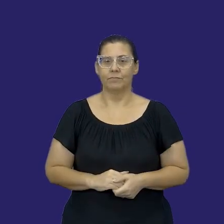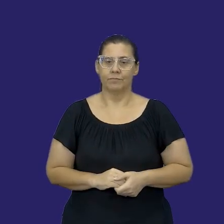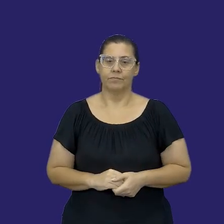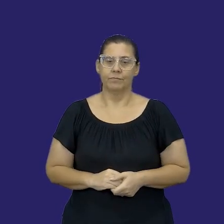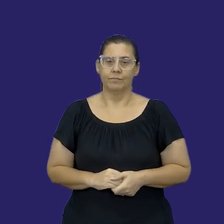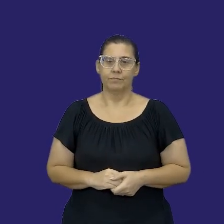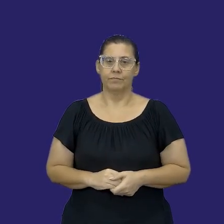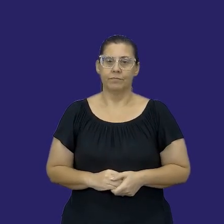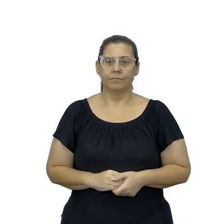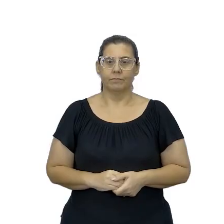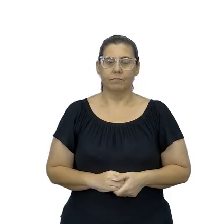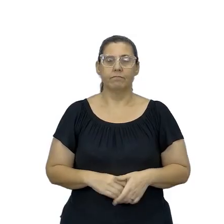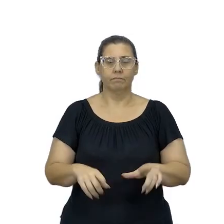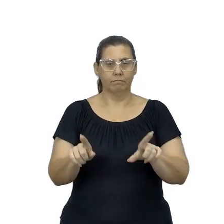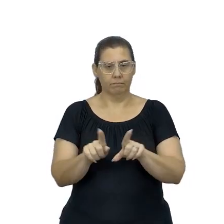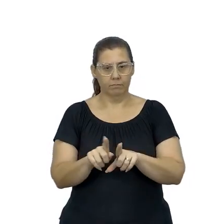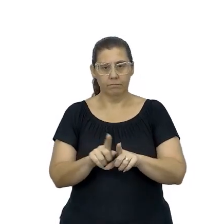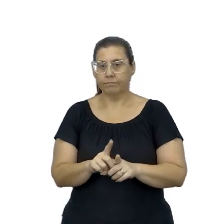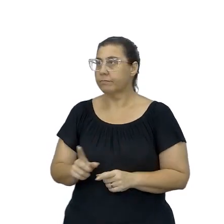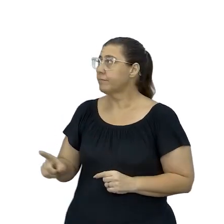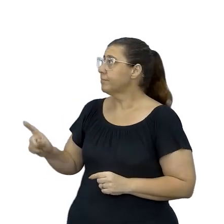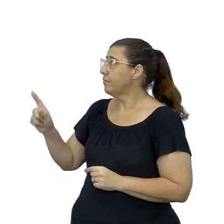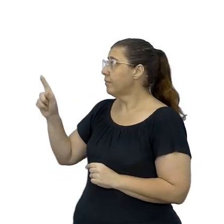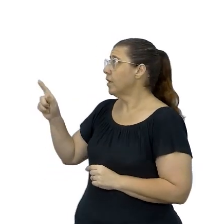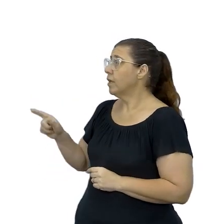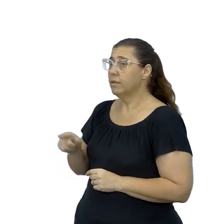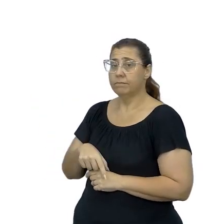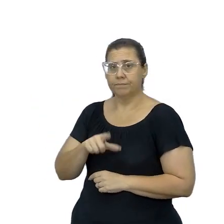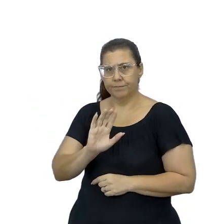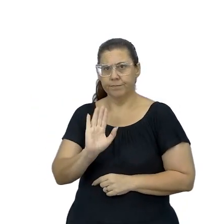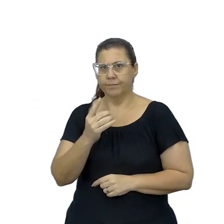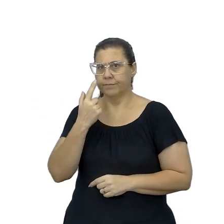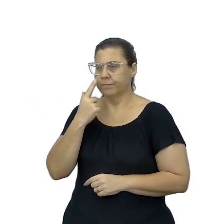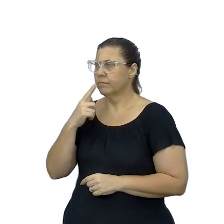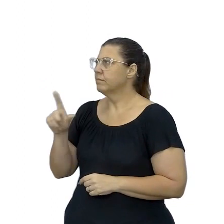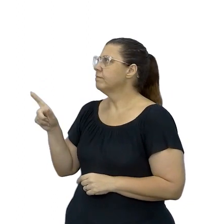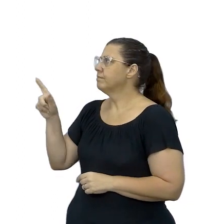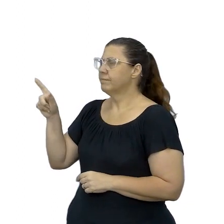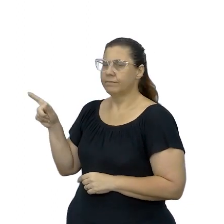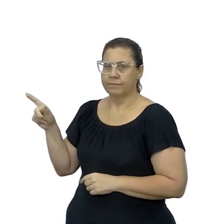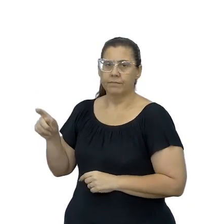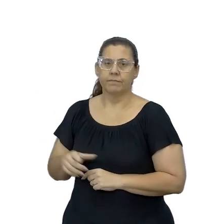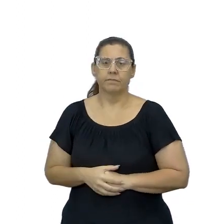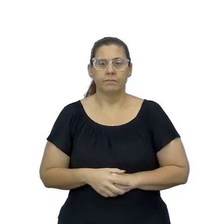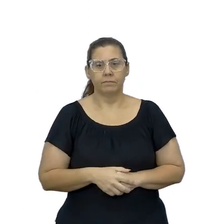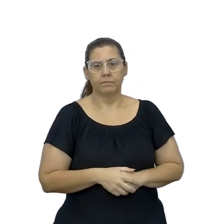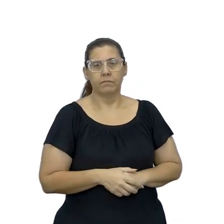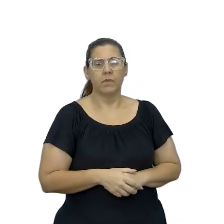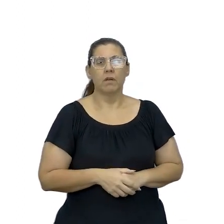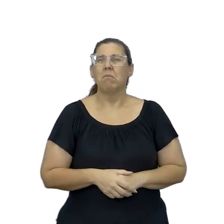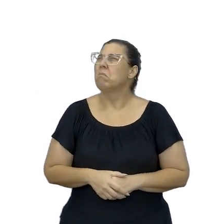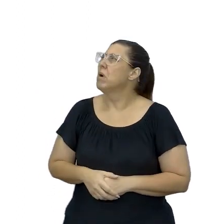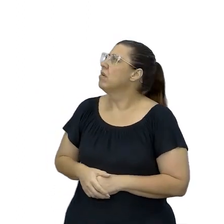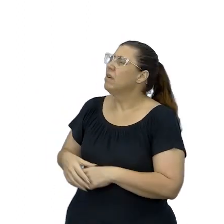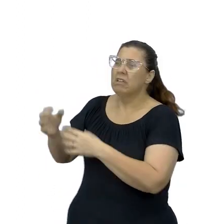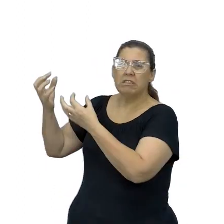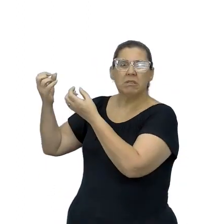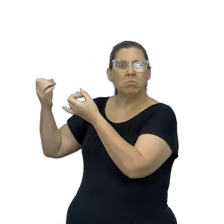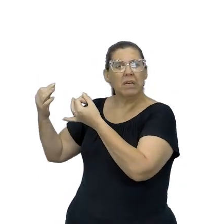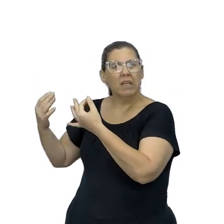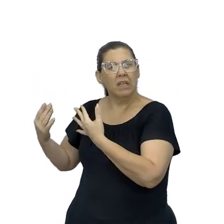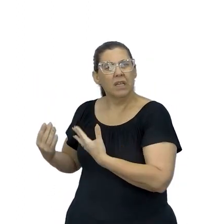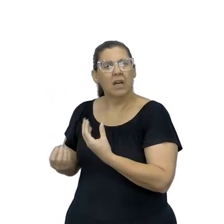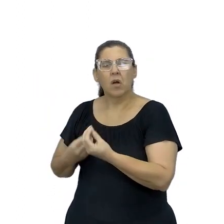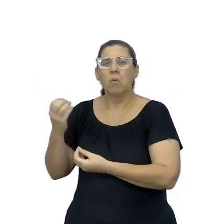Vamos lá, essa imagem também vocês já perceberam, já viram, então vou passar mais rapidamente. Ela explica, como que